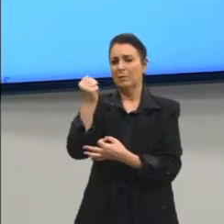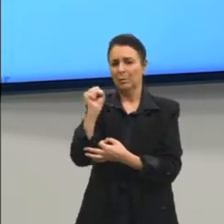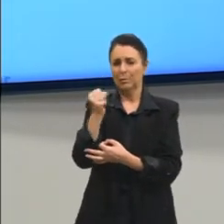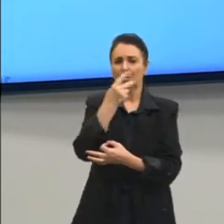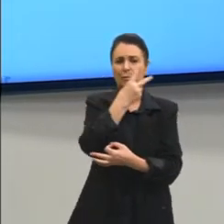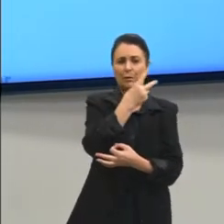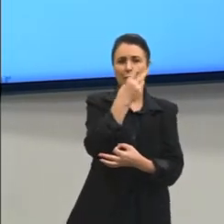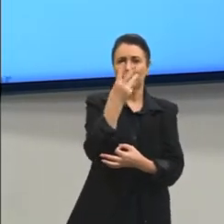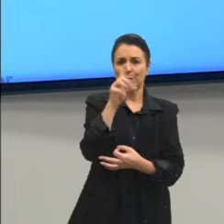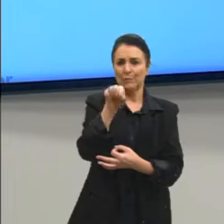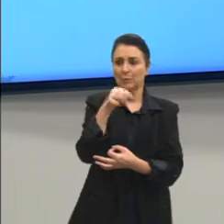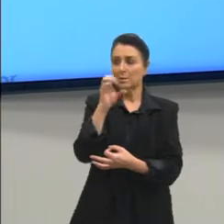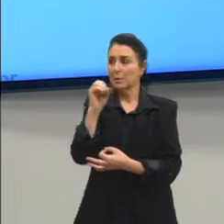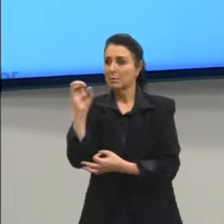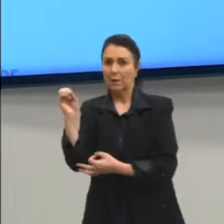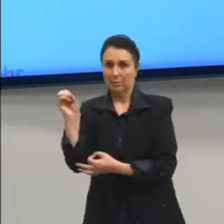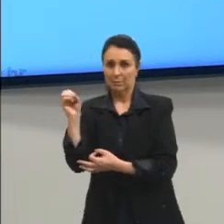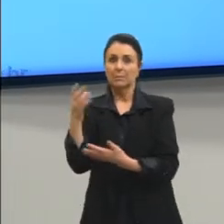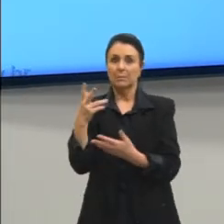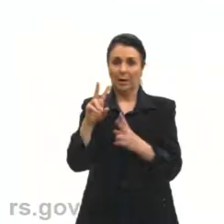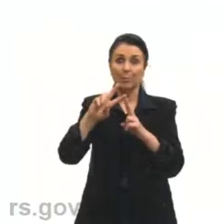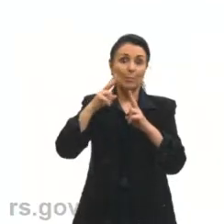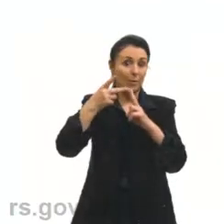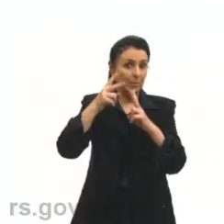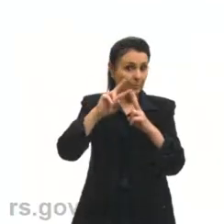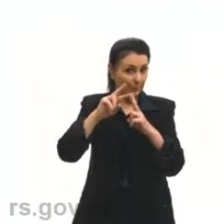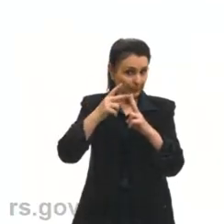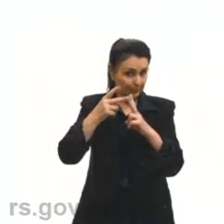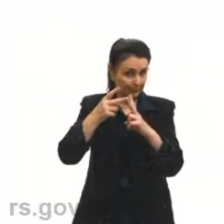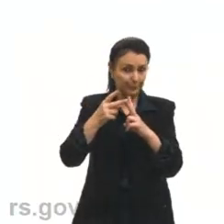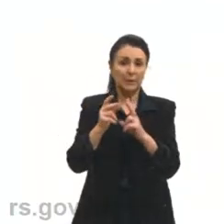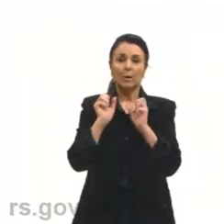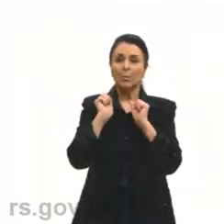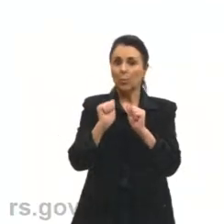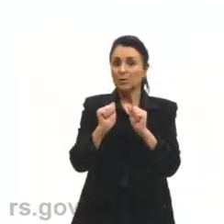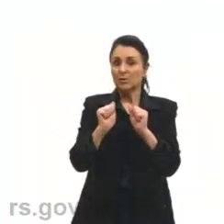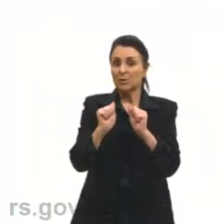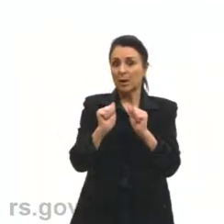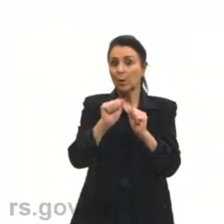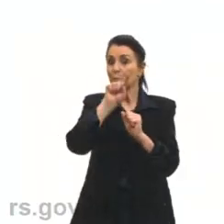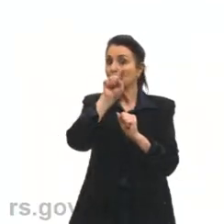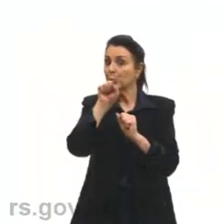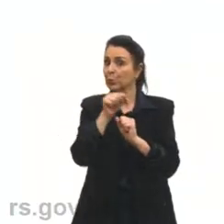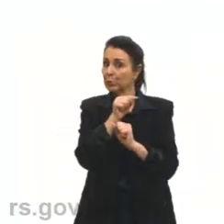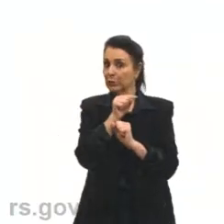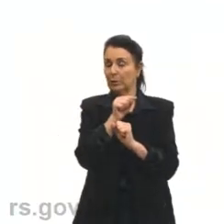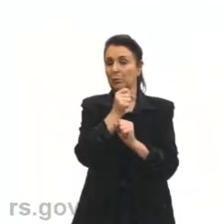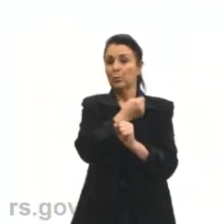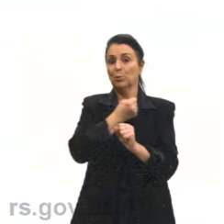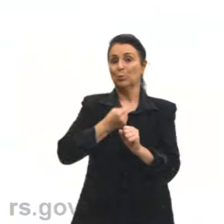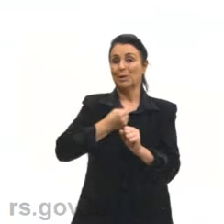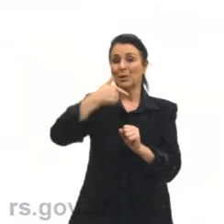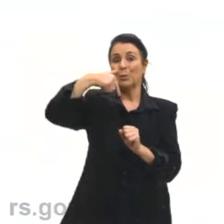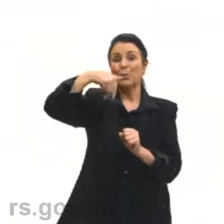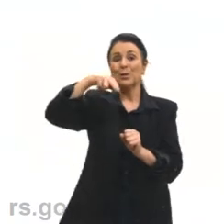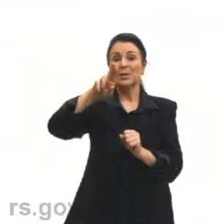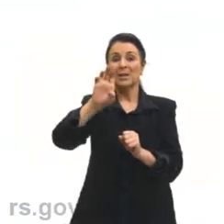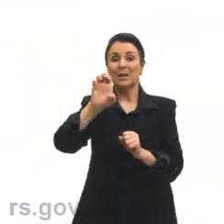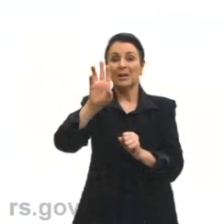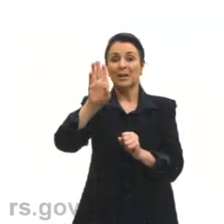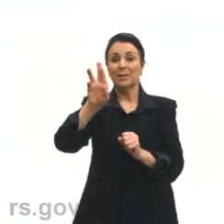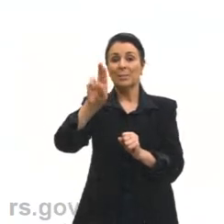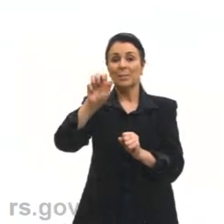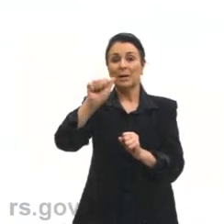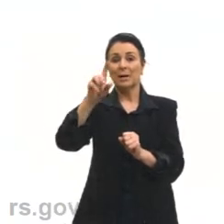23,00 pode ser hipoteticamente né pode ter a ser quebrado quando ele é quebrado na hora de calcular a gente